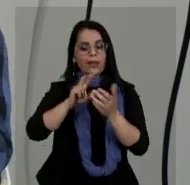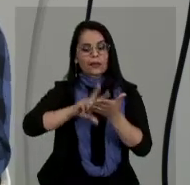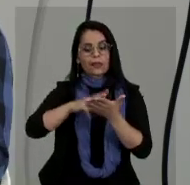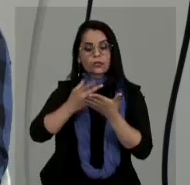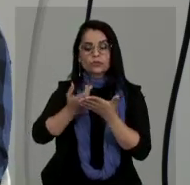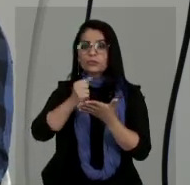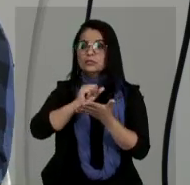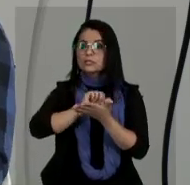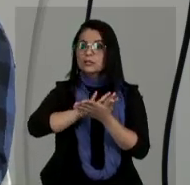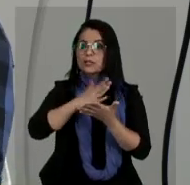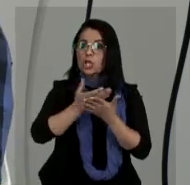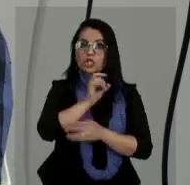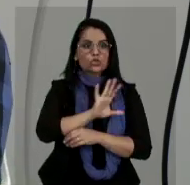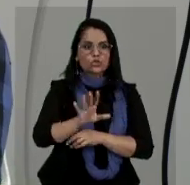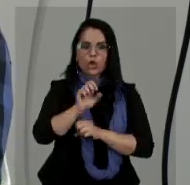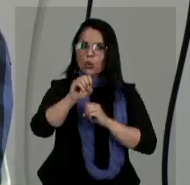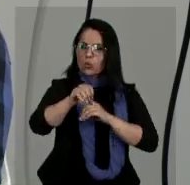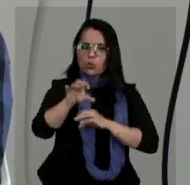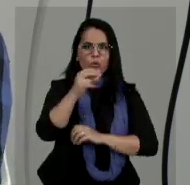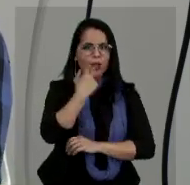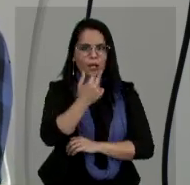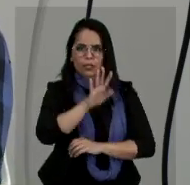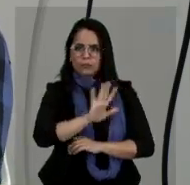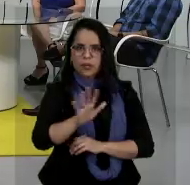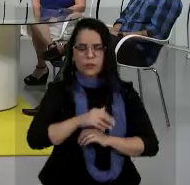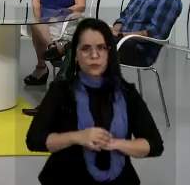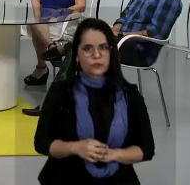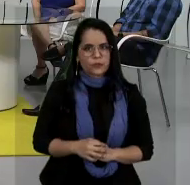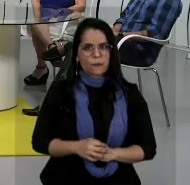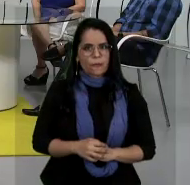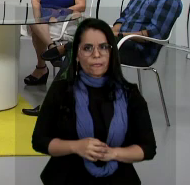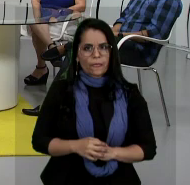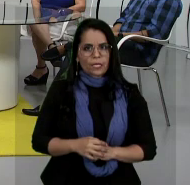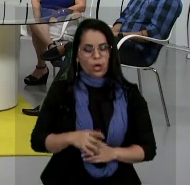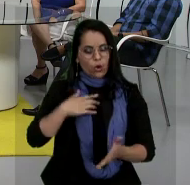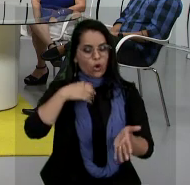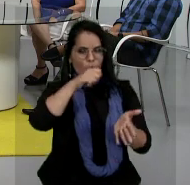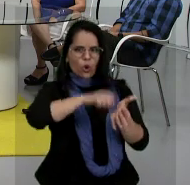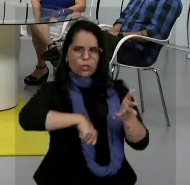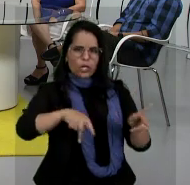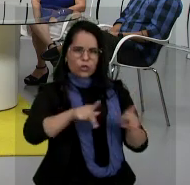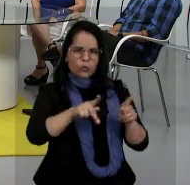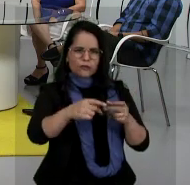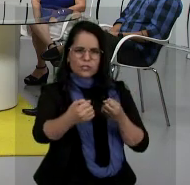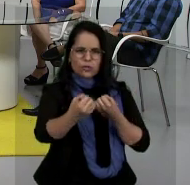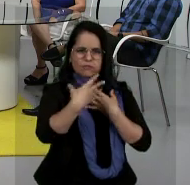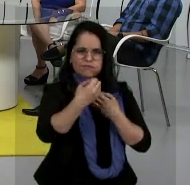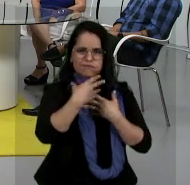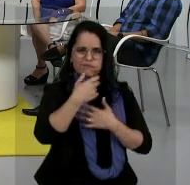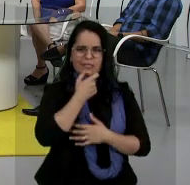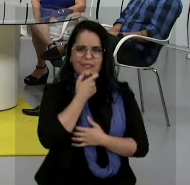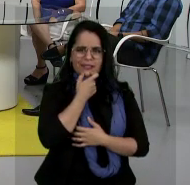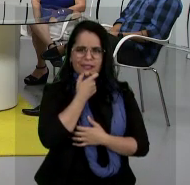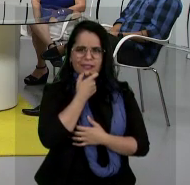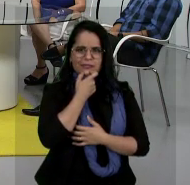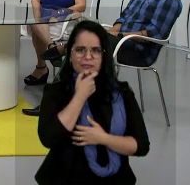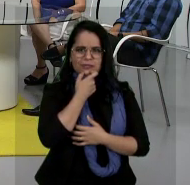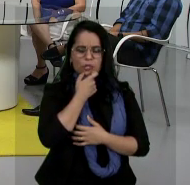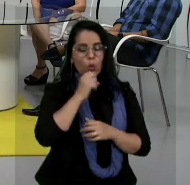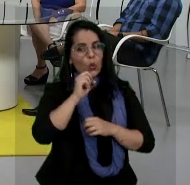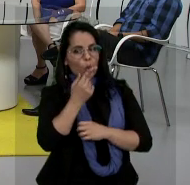ele não ensina a língua. Então, assim como eu contrato um professor para me ensinar a língua inglesa